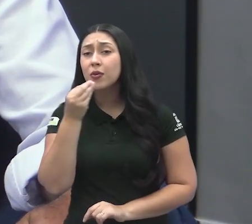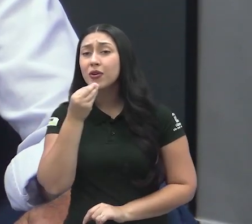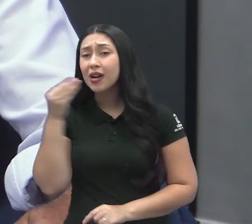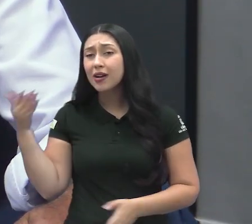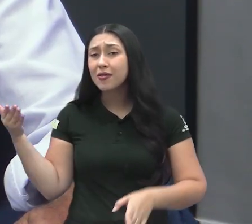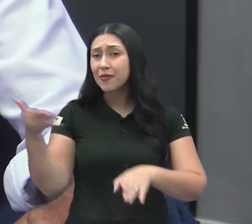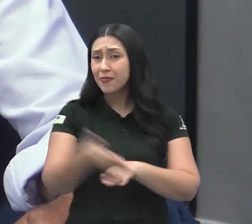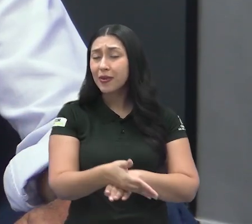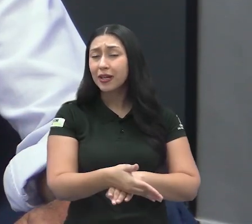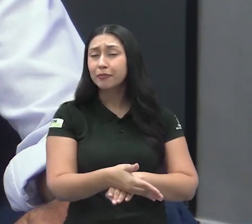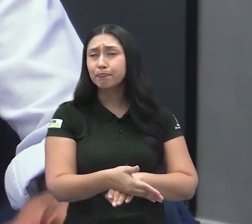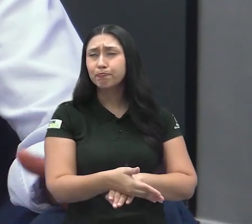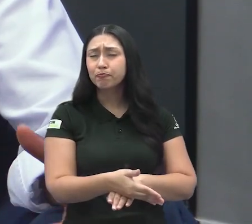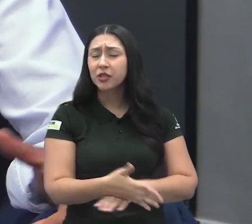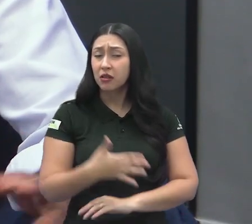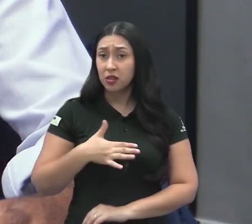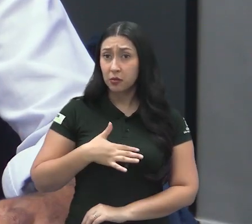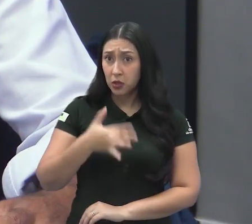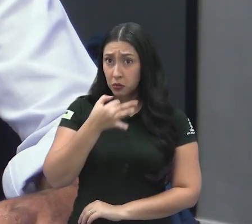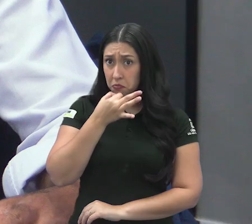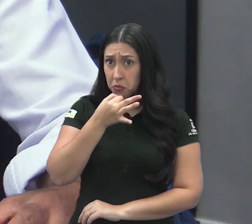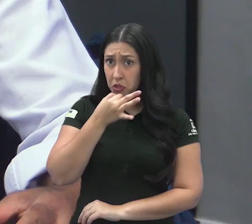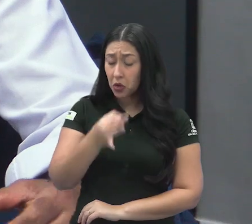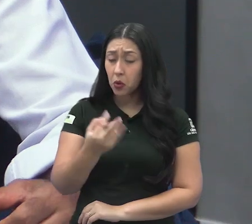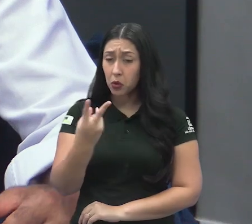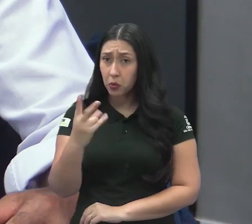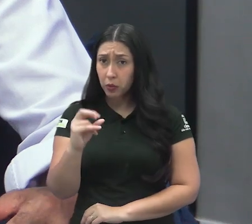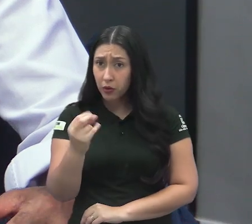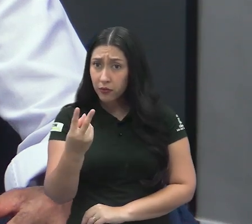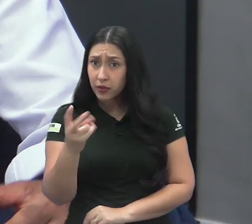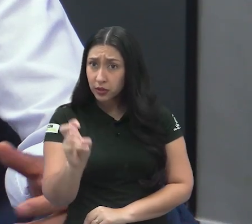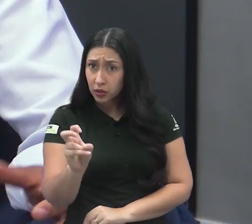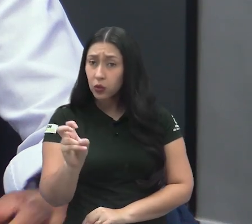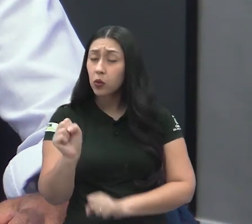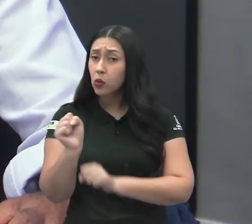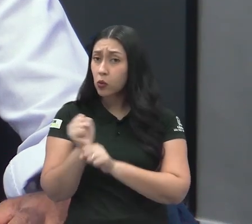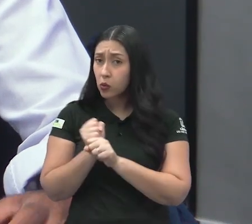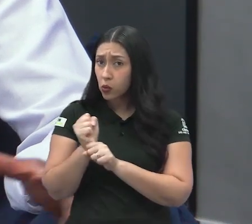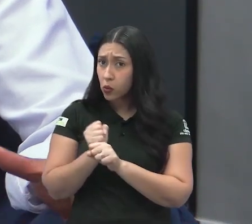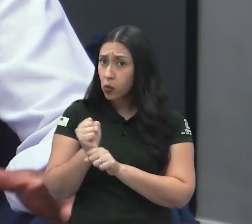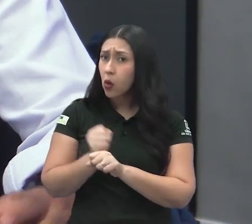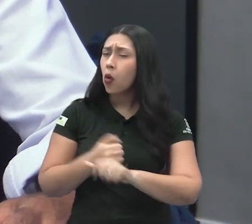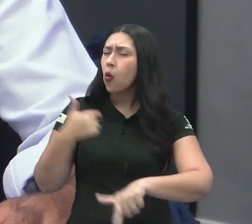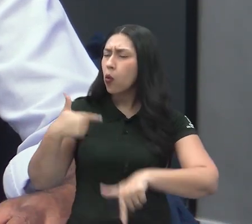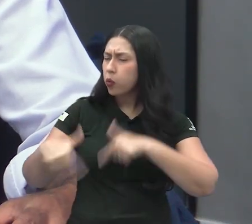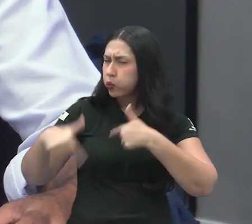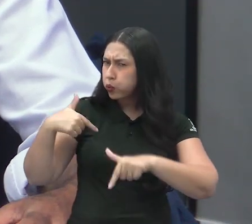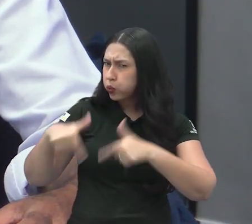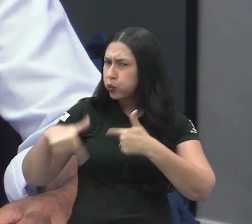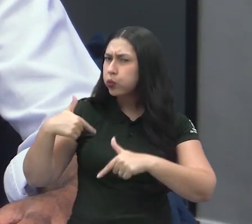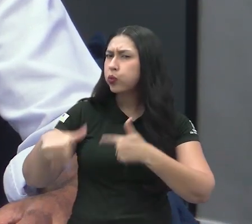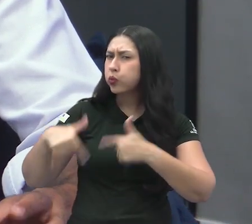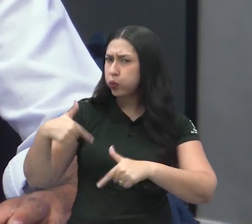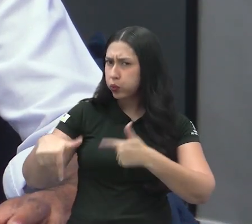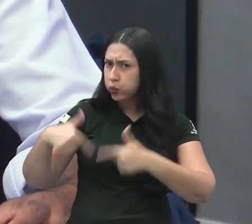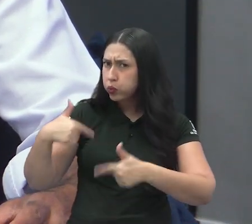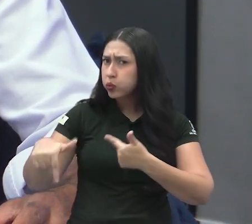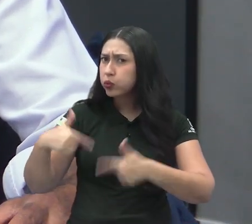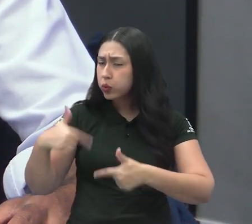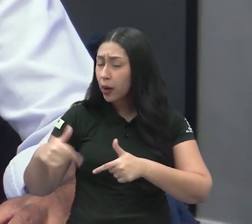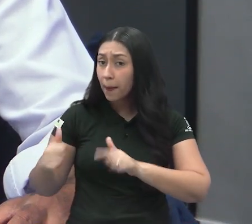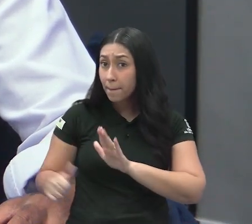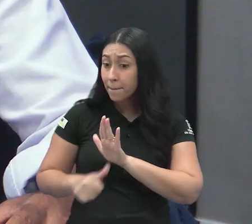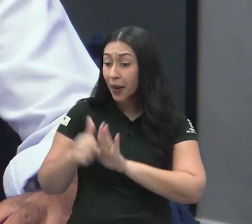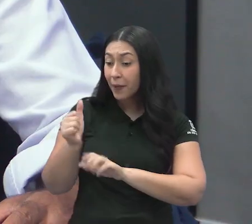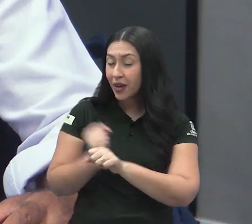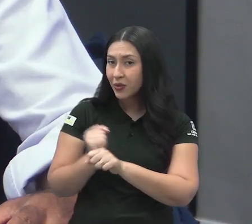participar, não é? Eu vejo que 2025 foi um ano de muito trabalho, tá? É o primeiro